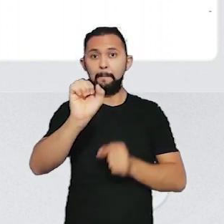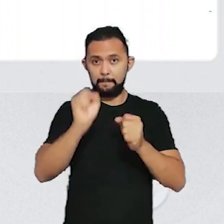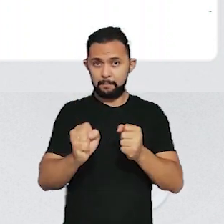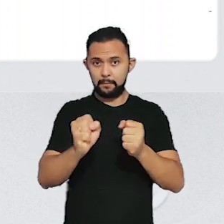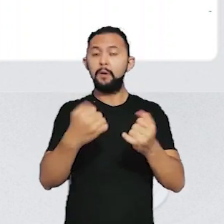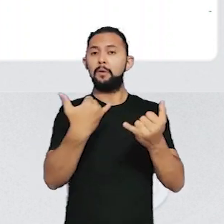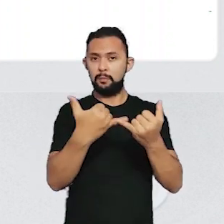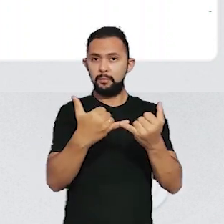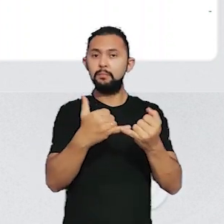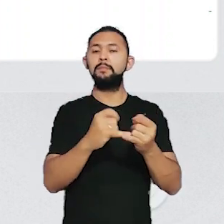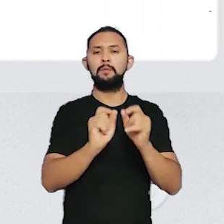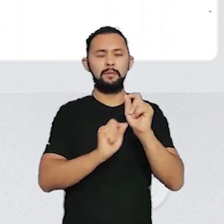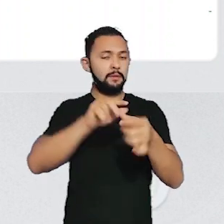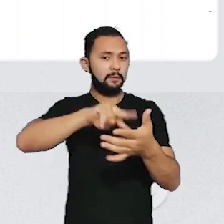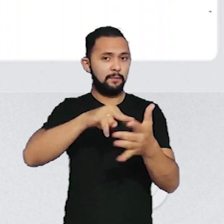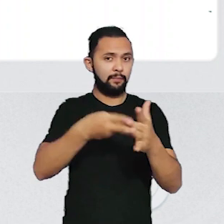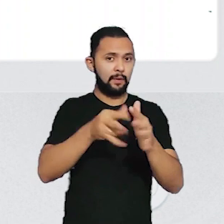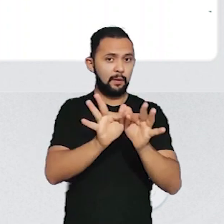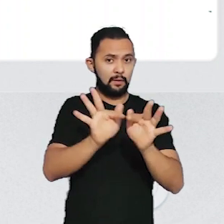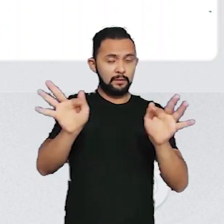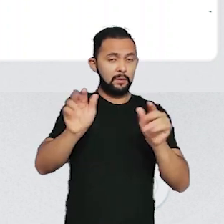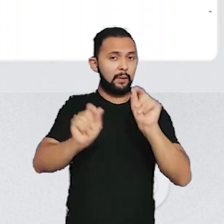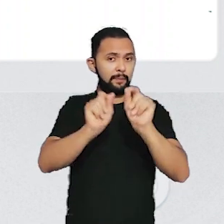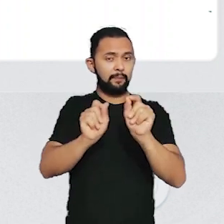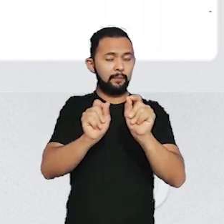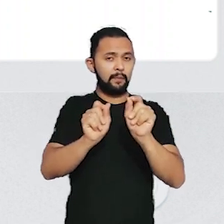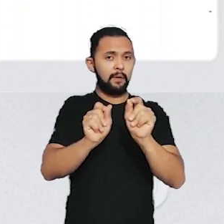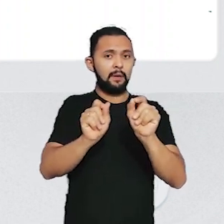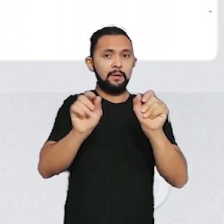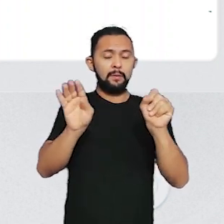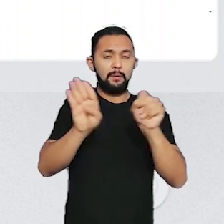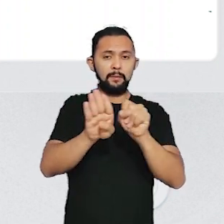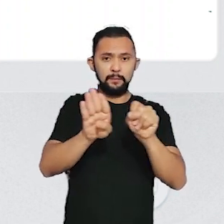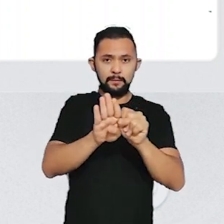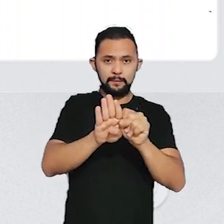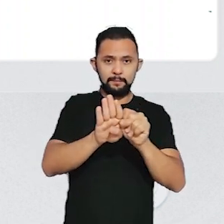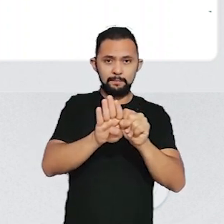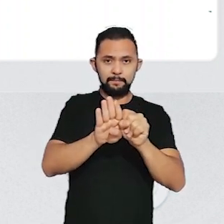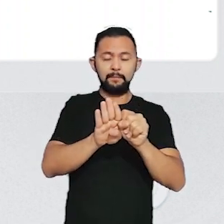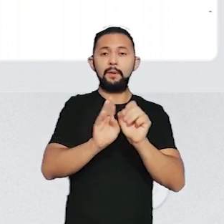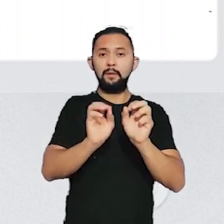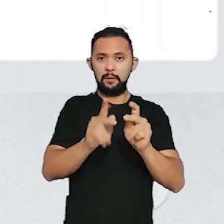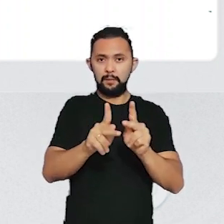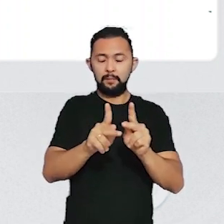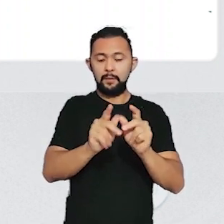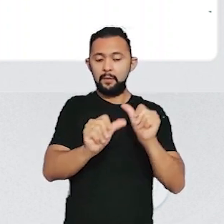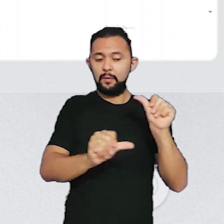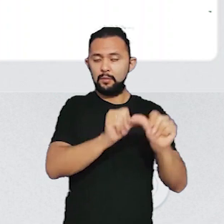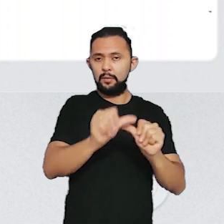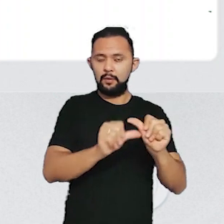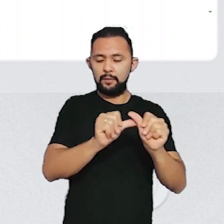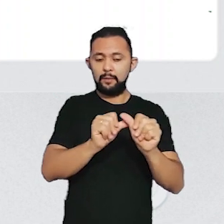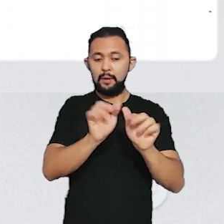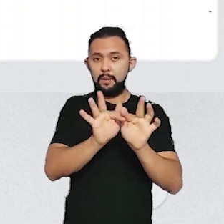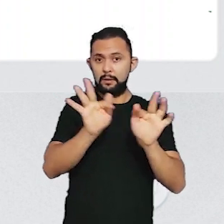é substantiva, tá? Então, nós desejamos isso. Eu troco toda a oração subordinada pelo pronome isso. Se eu consigo